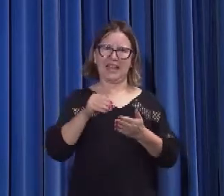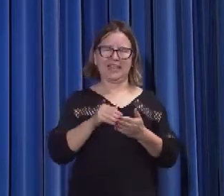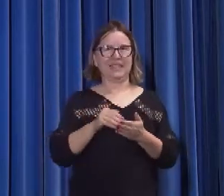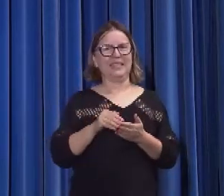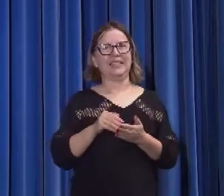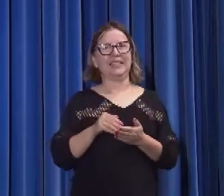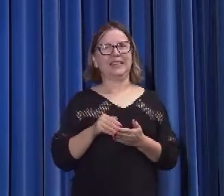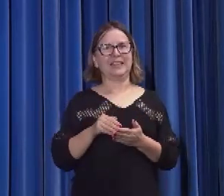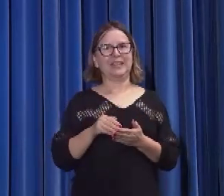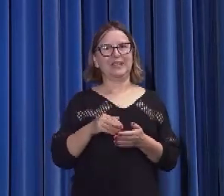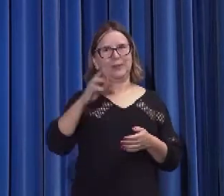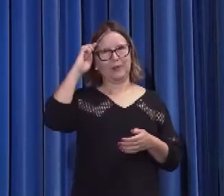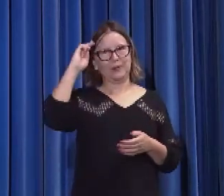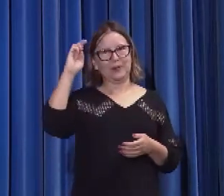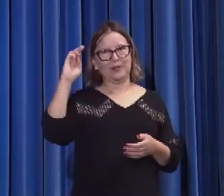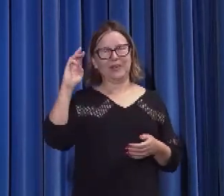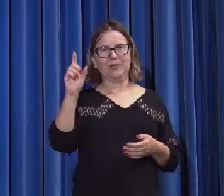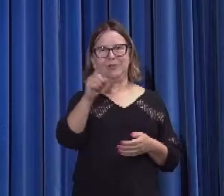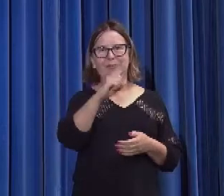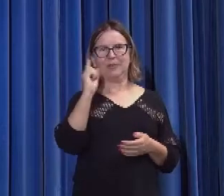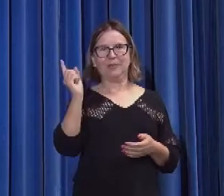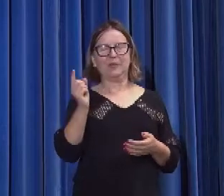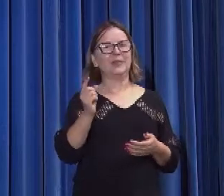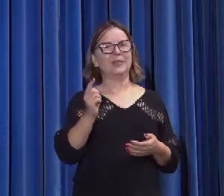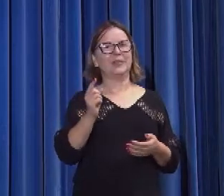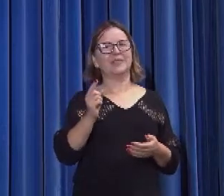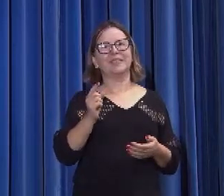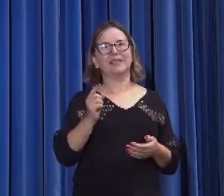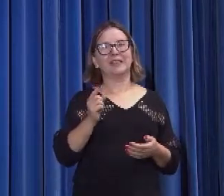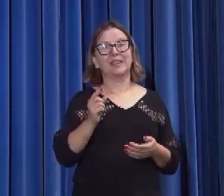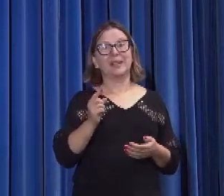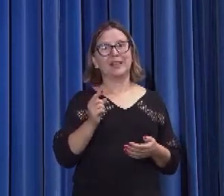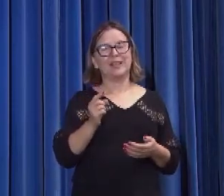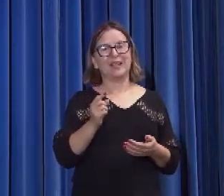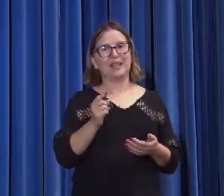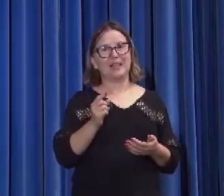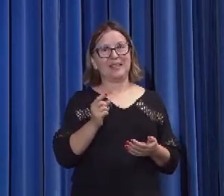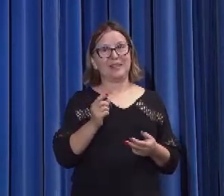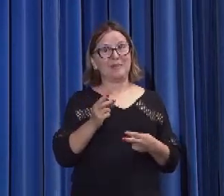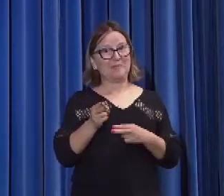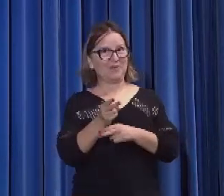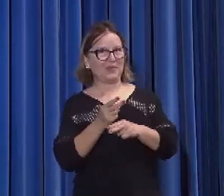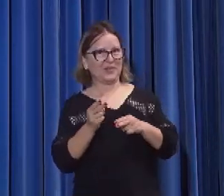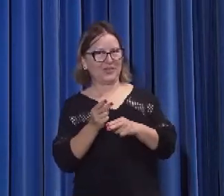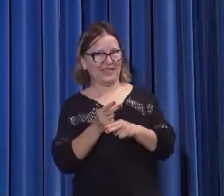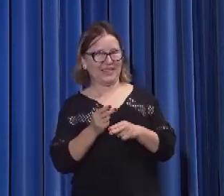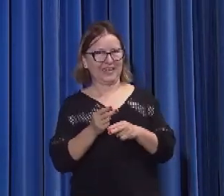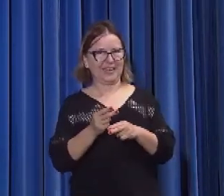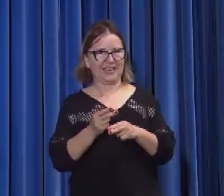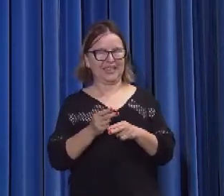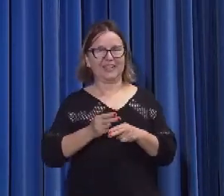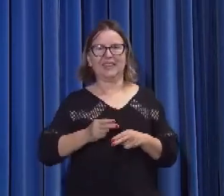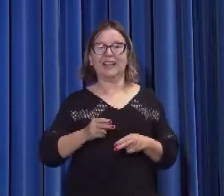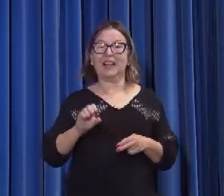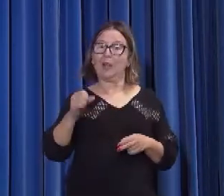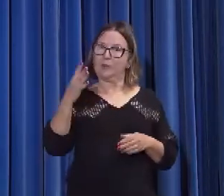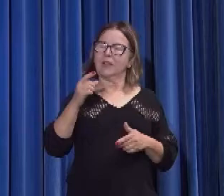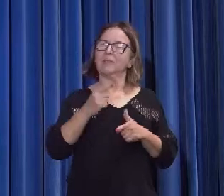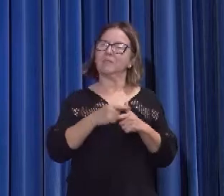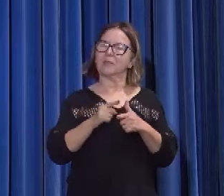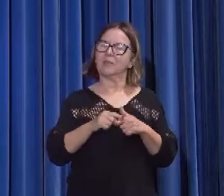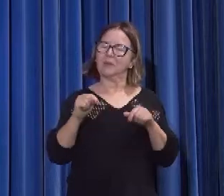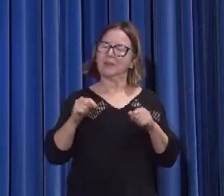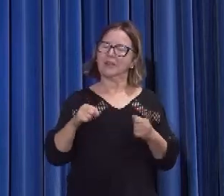você não estará livre. O pastor Maurício costuma dizer que ele acha graça nessas orações